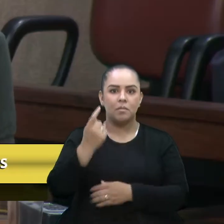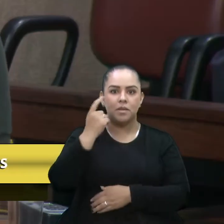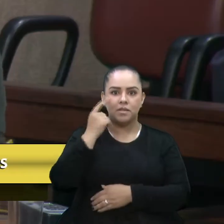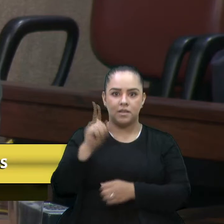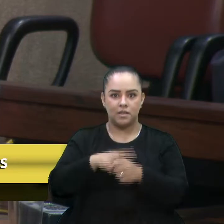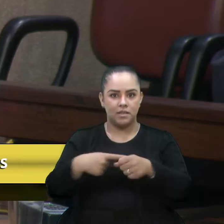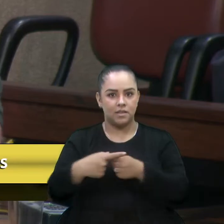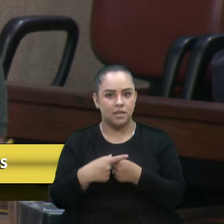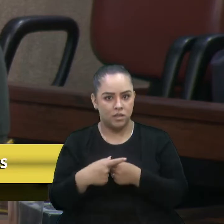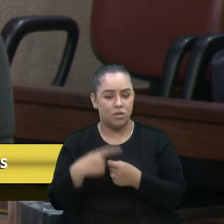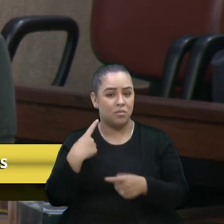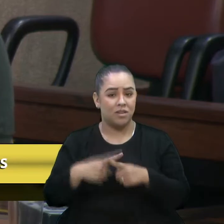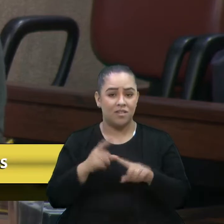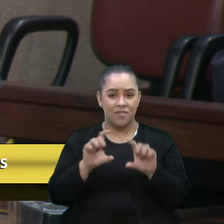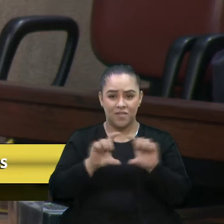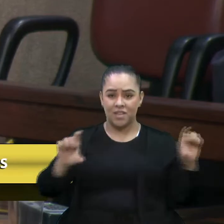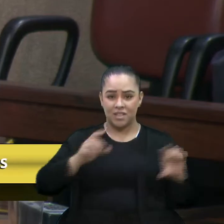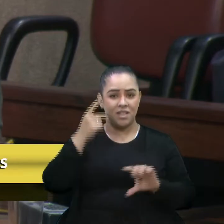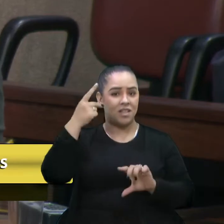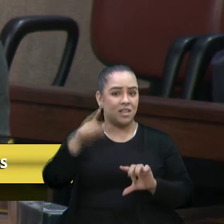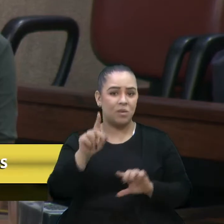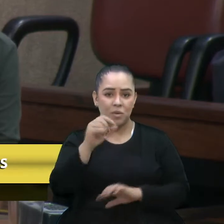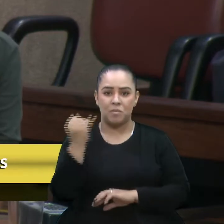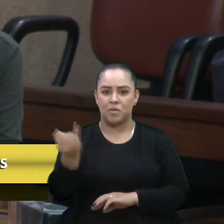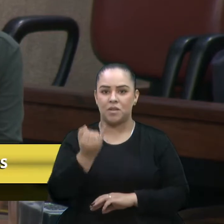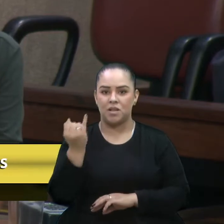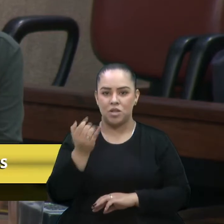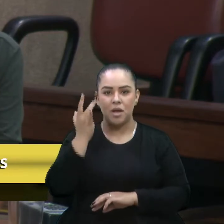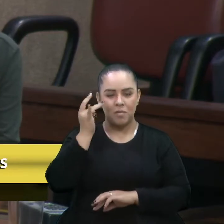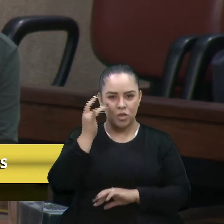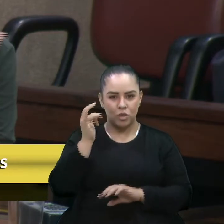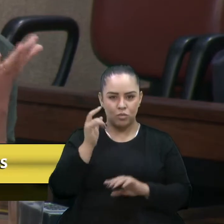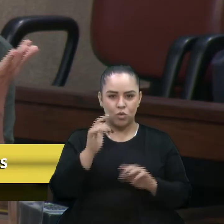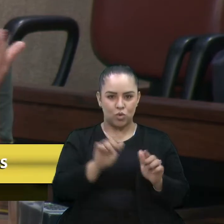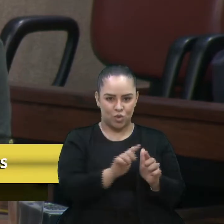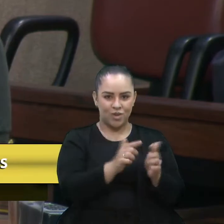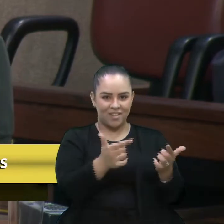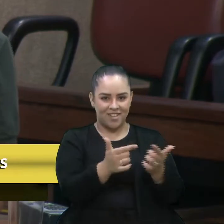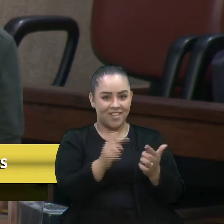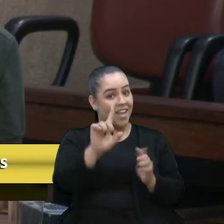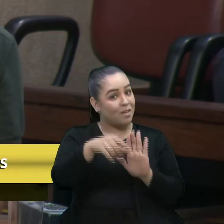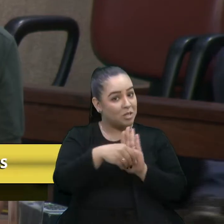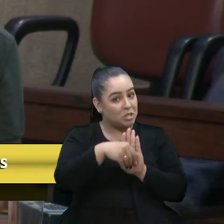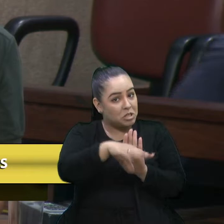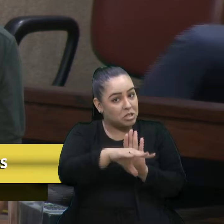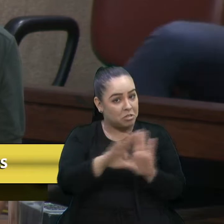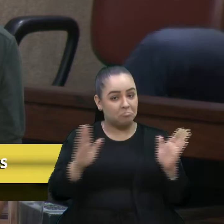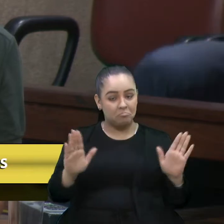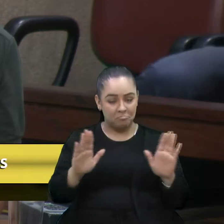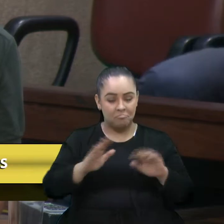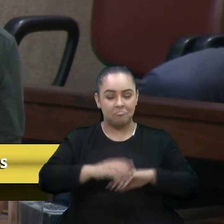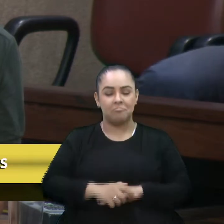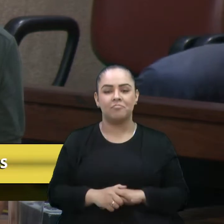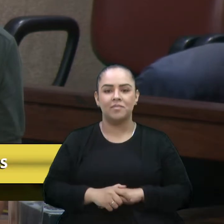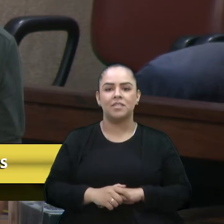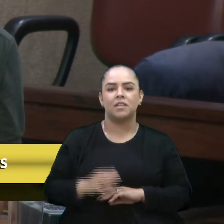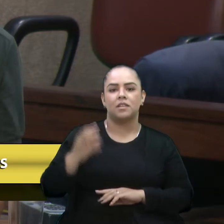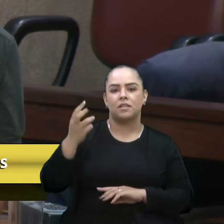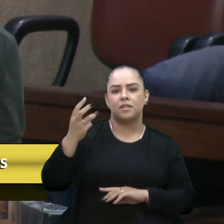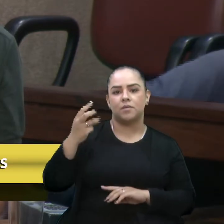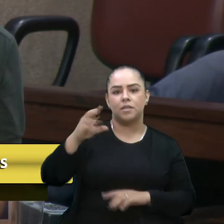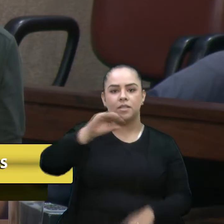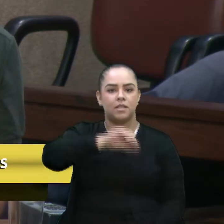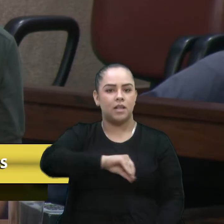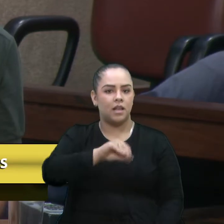Eu acho que essa sua frase poderia dar uma capa boa amanhã para o jornal. Inclusive, é uma dica lá para o pessoal do jornal. Sobre o 13º, eu